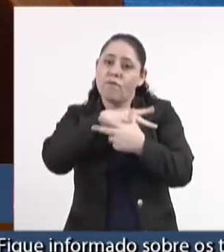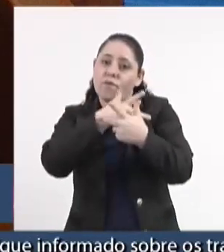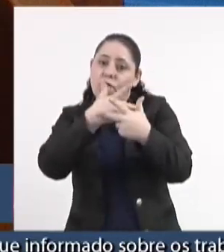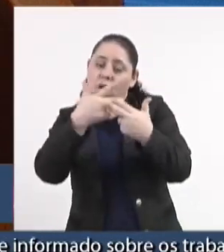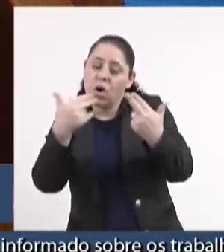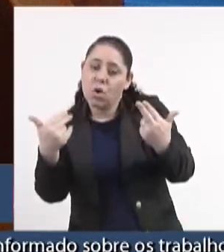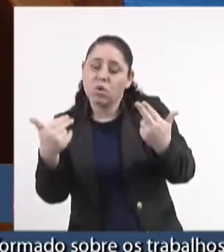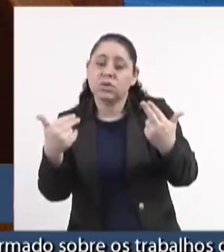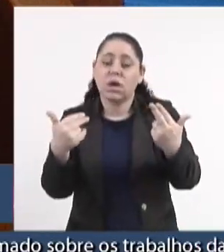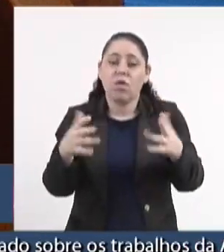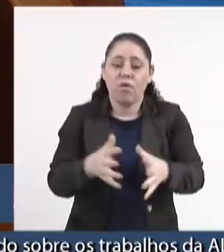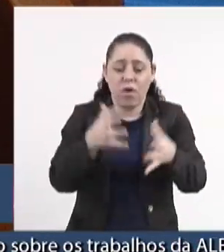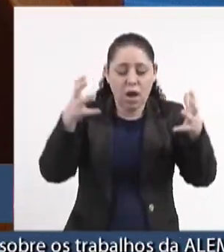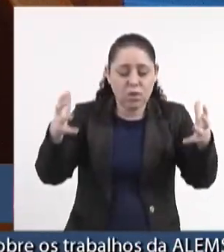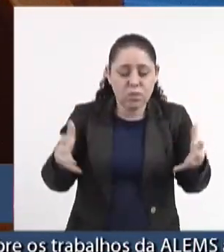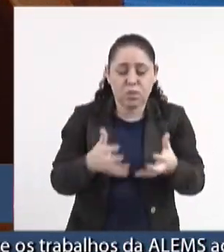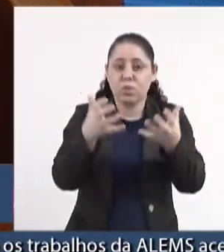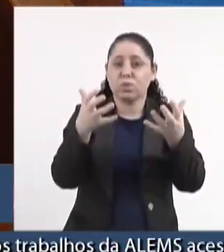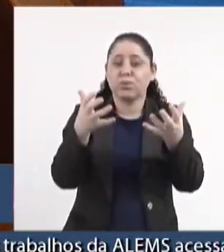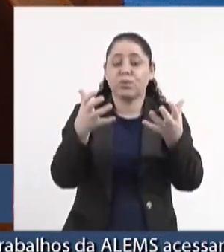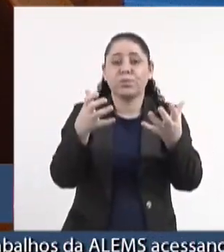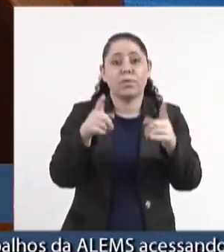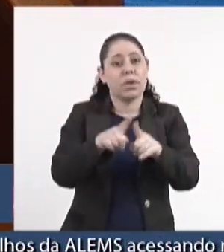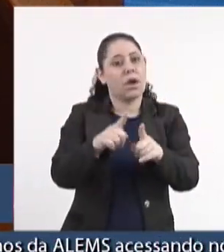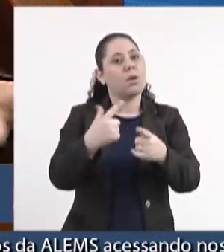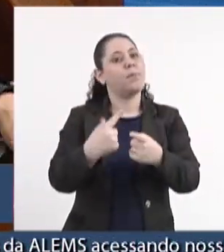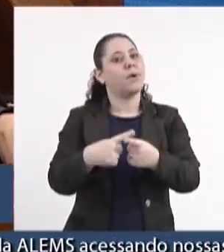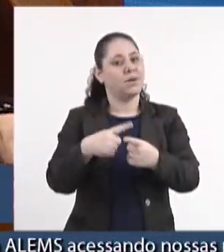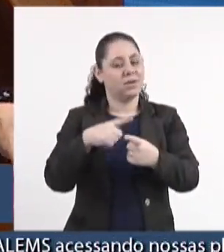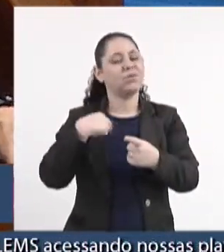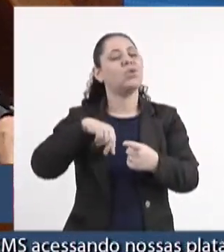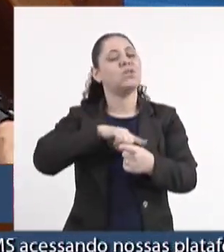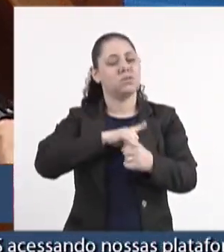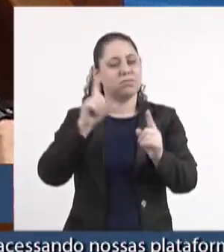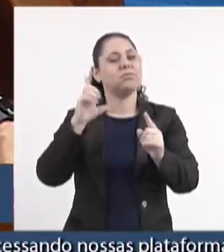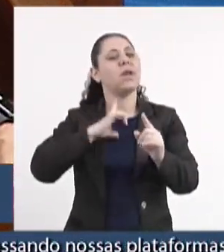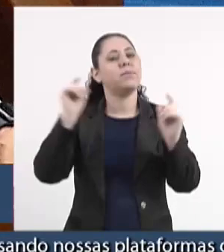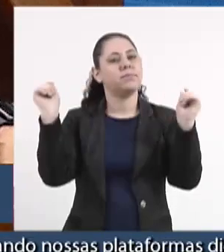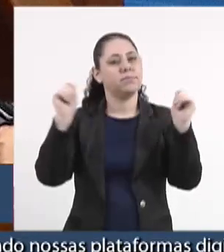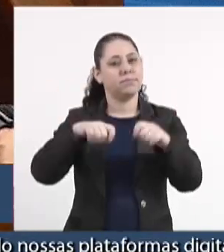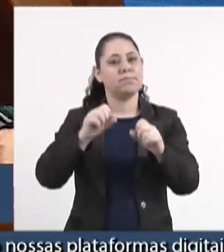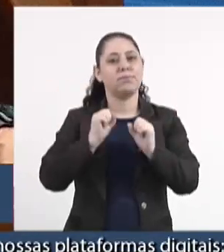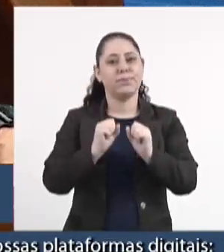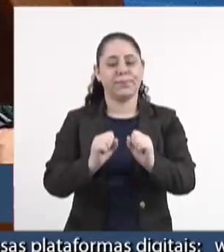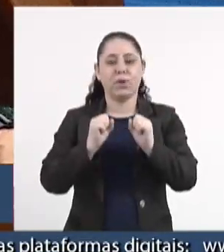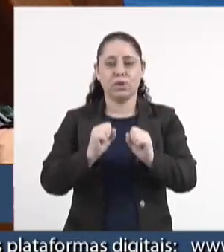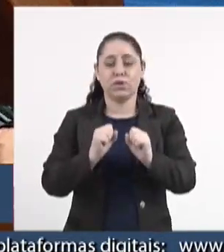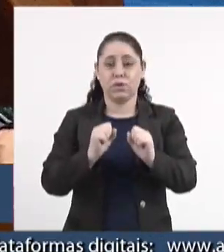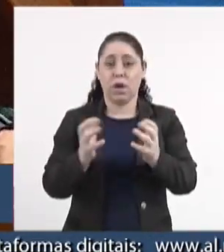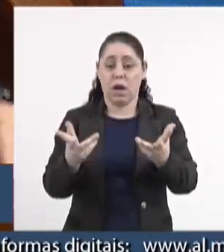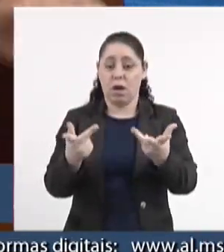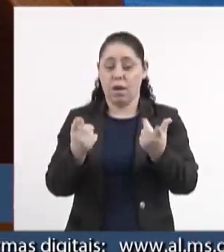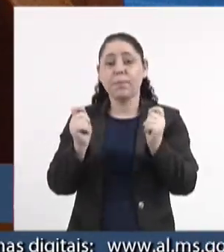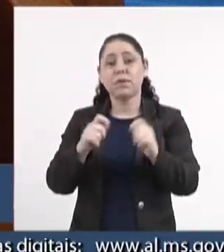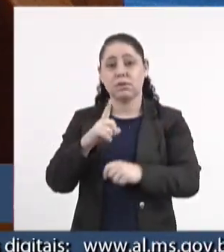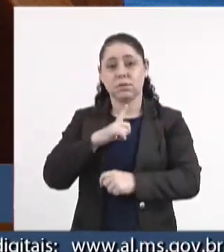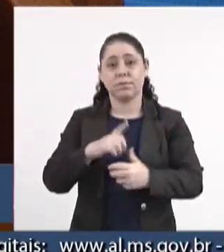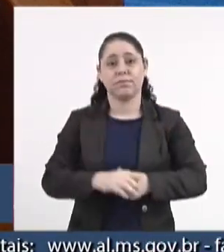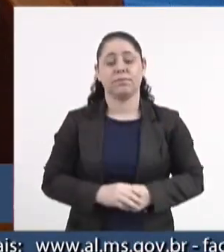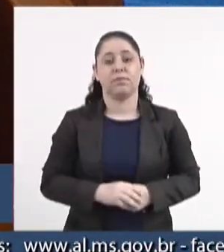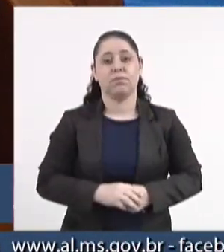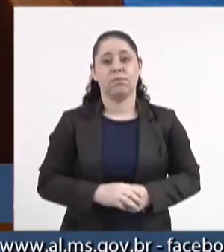de legumes, porque nós temos essa condição de poder produzir. E